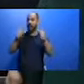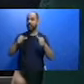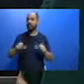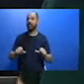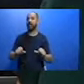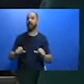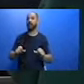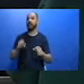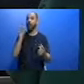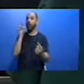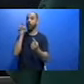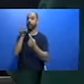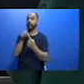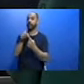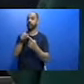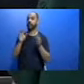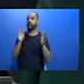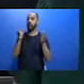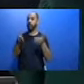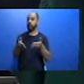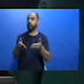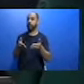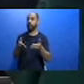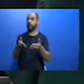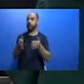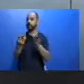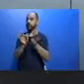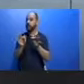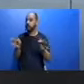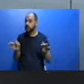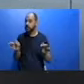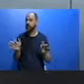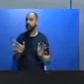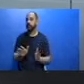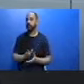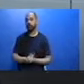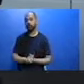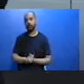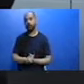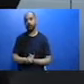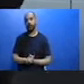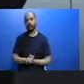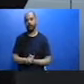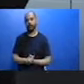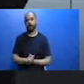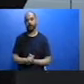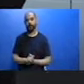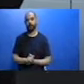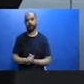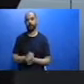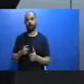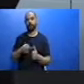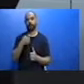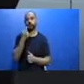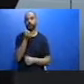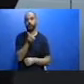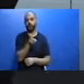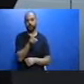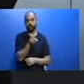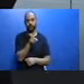ele tem que ser objetivo simples o número